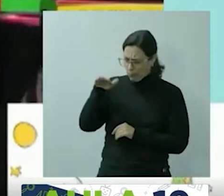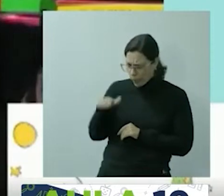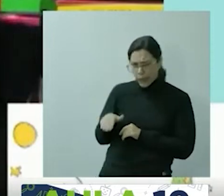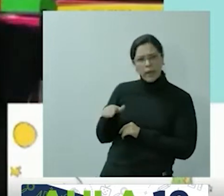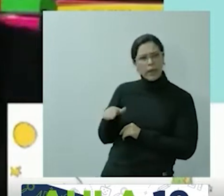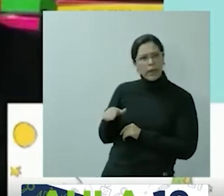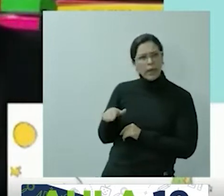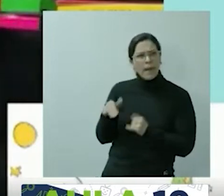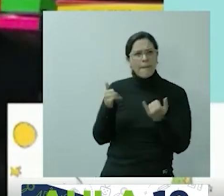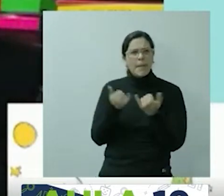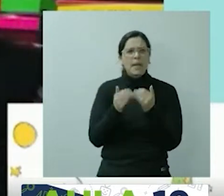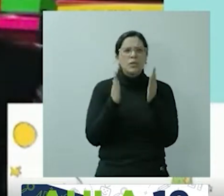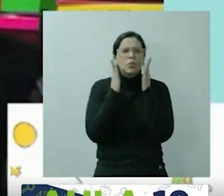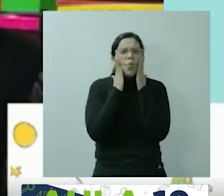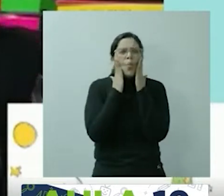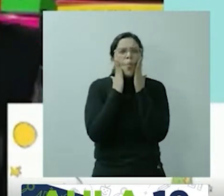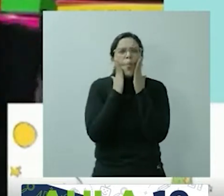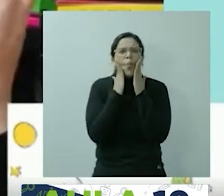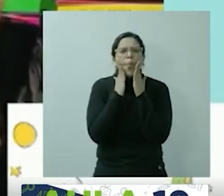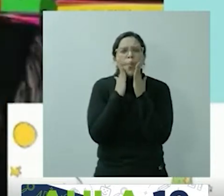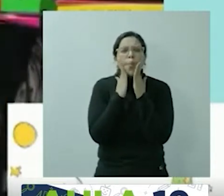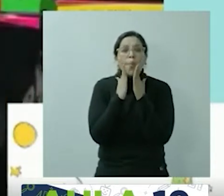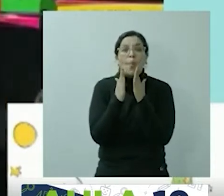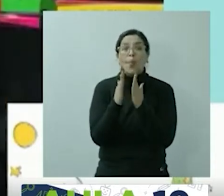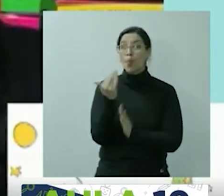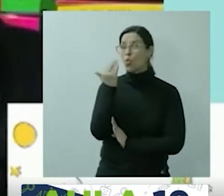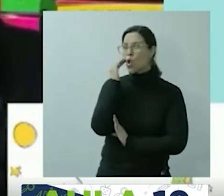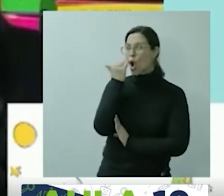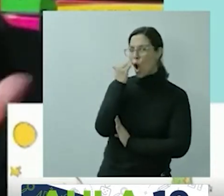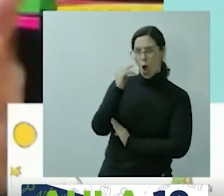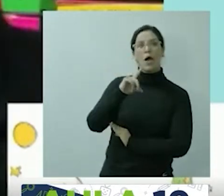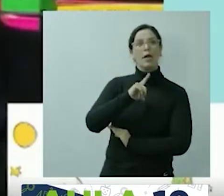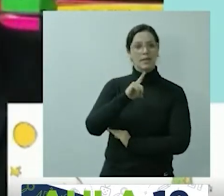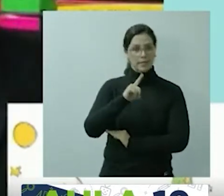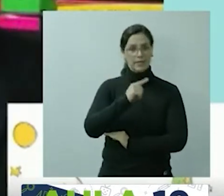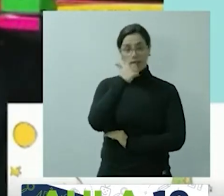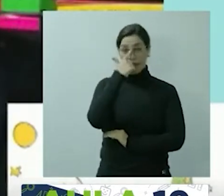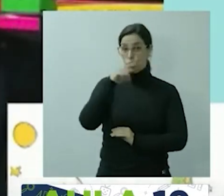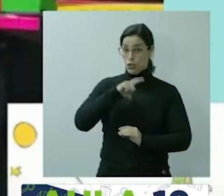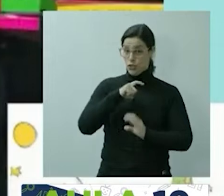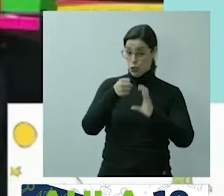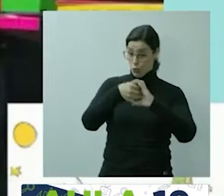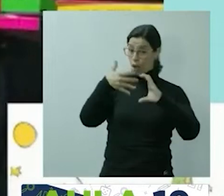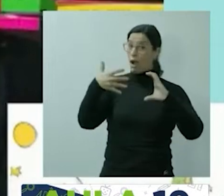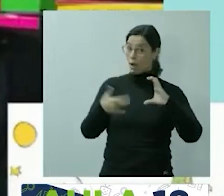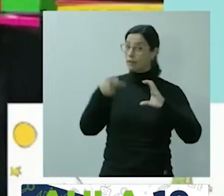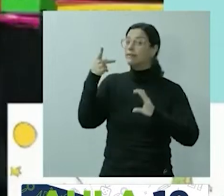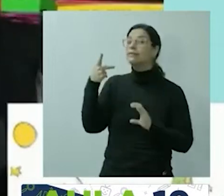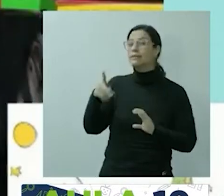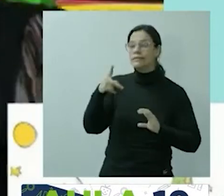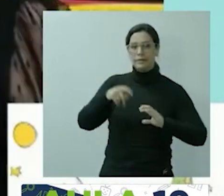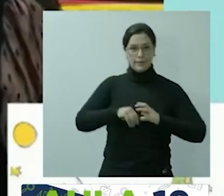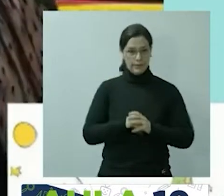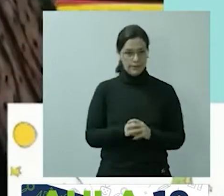miudinho, assim com o rosto. É rosado. Essas eram as características dele.